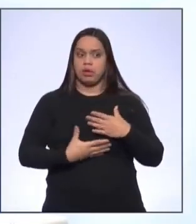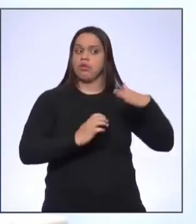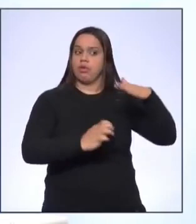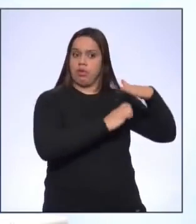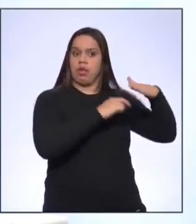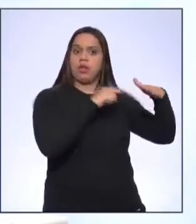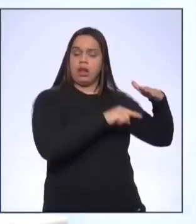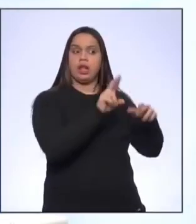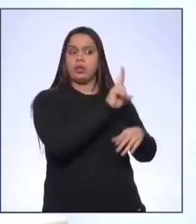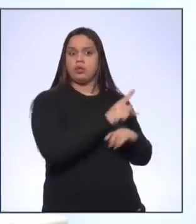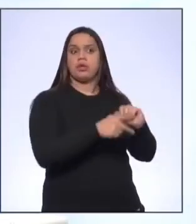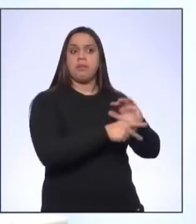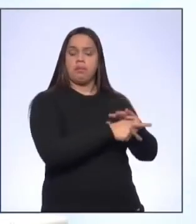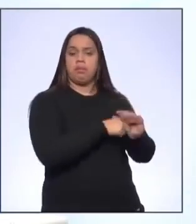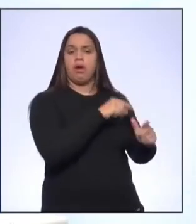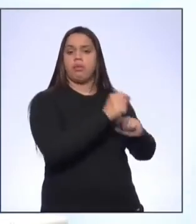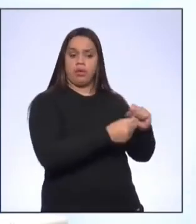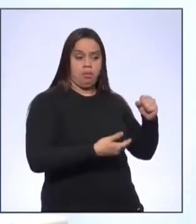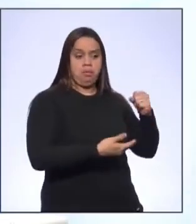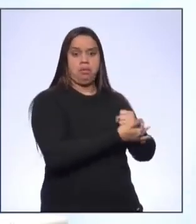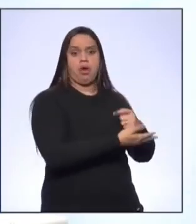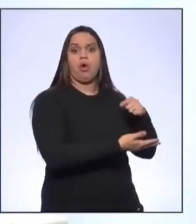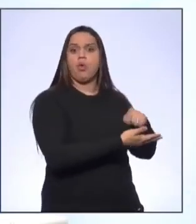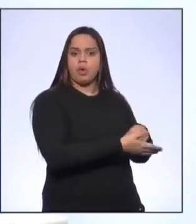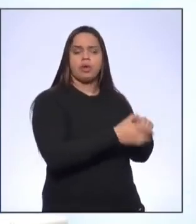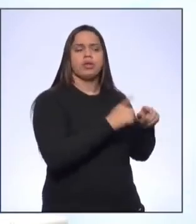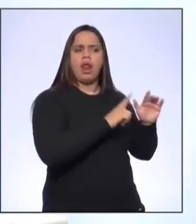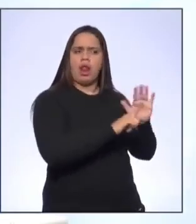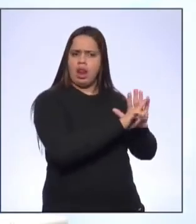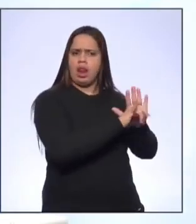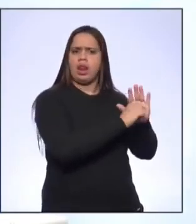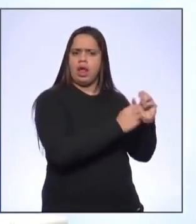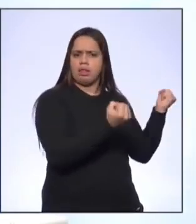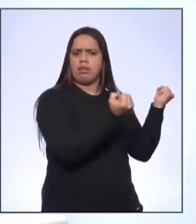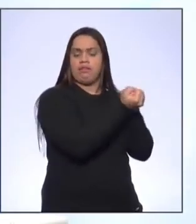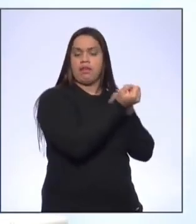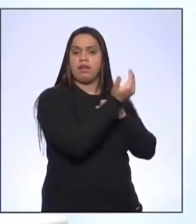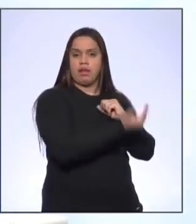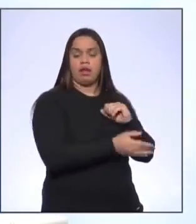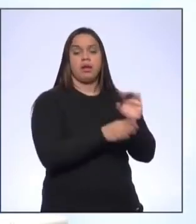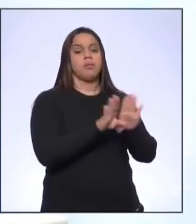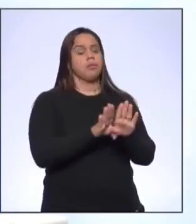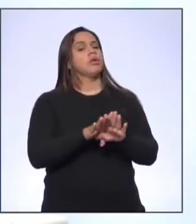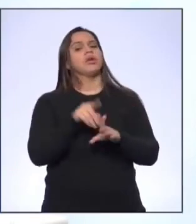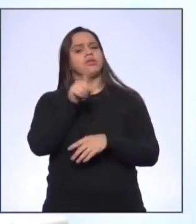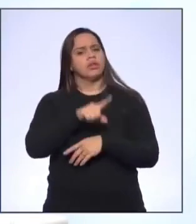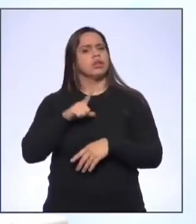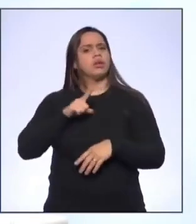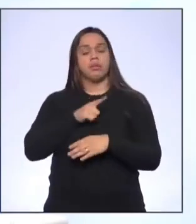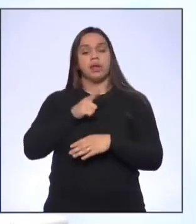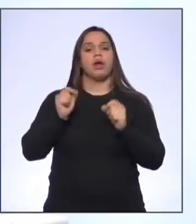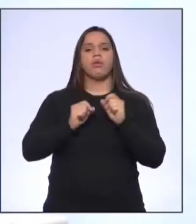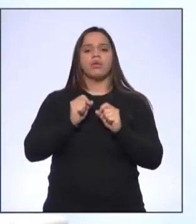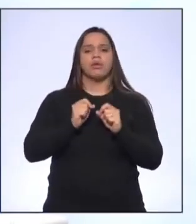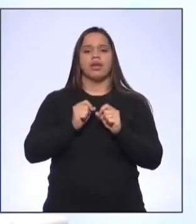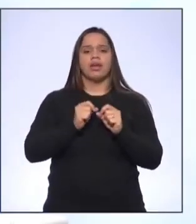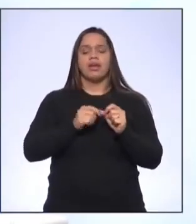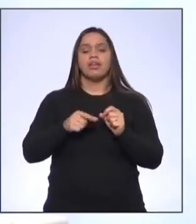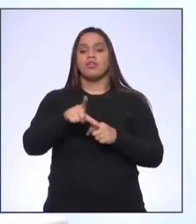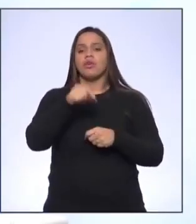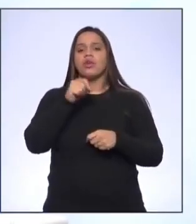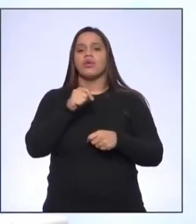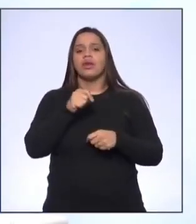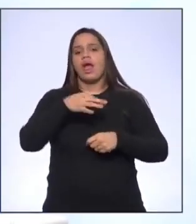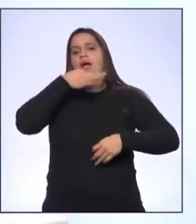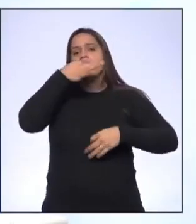de fundamentações, né, mesmo que generalizadas como o articulista, você está no caminho do debate, é isto. O que não